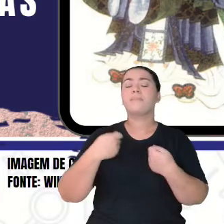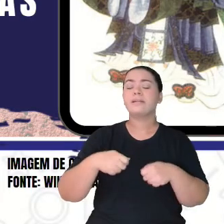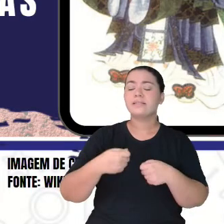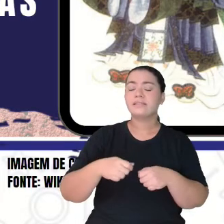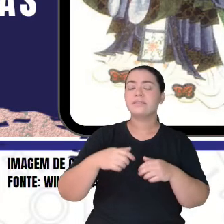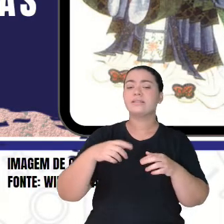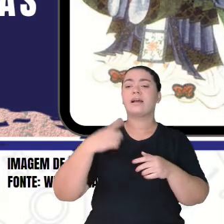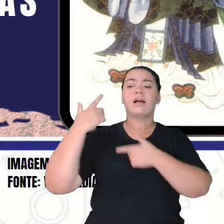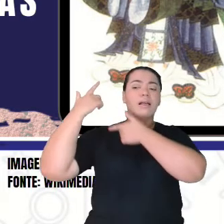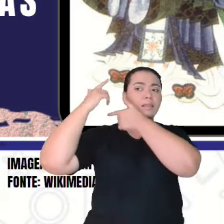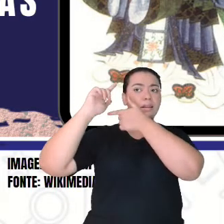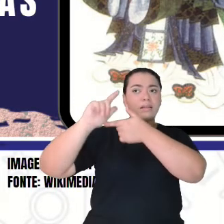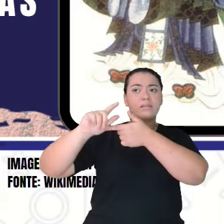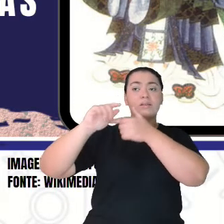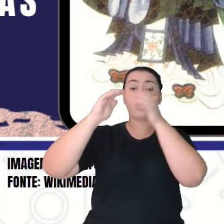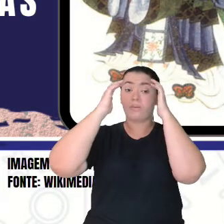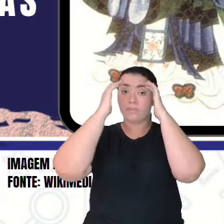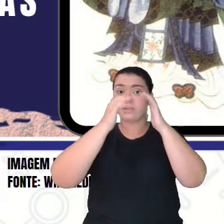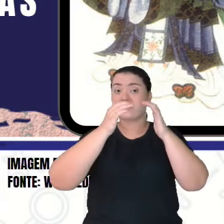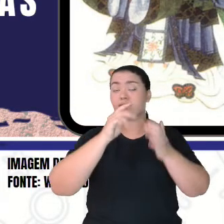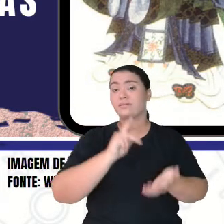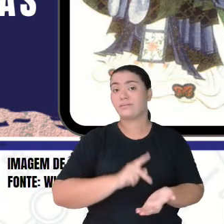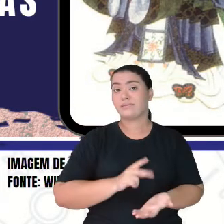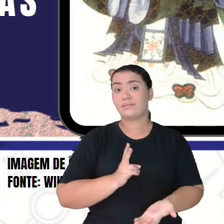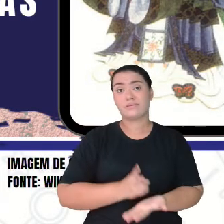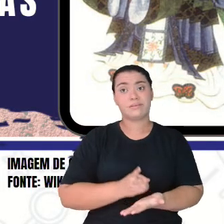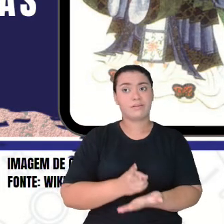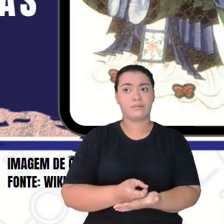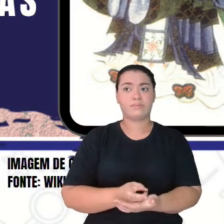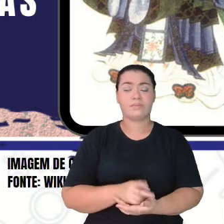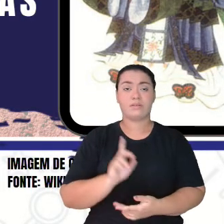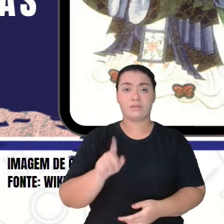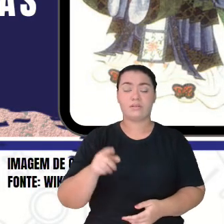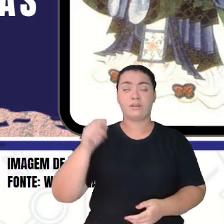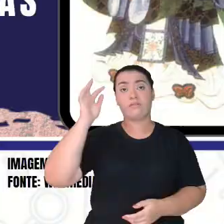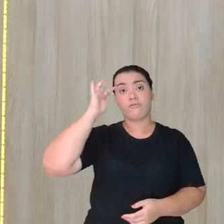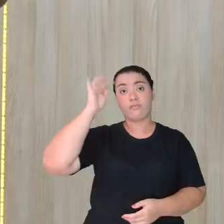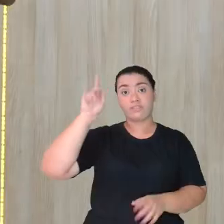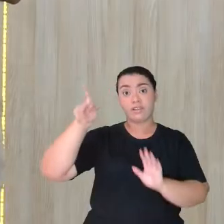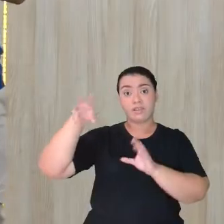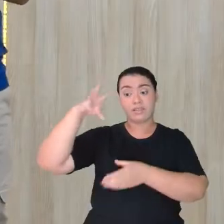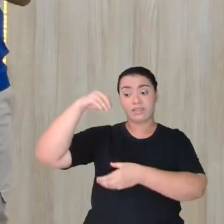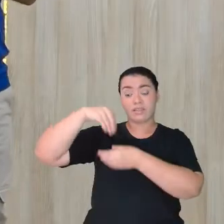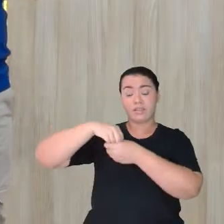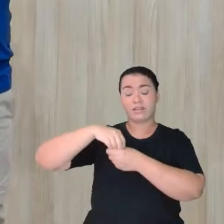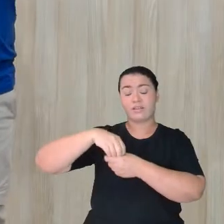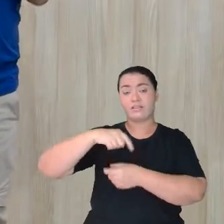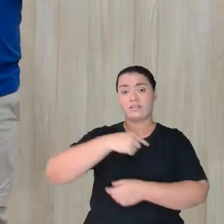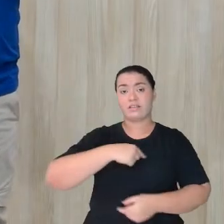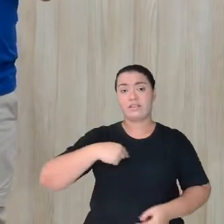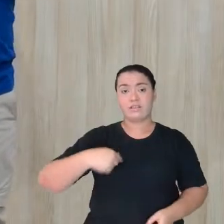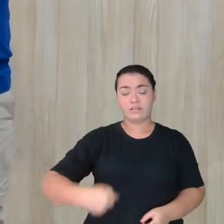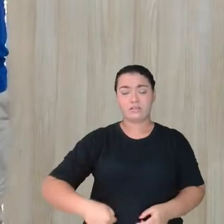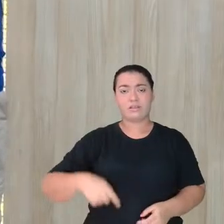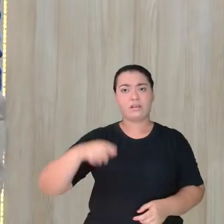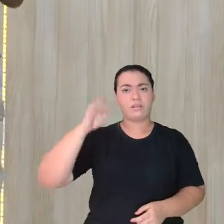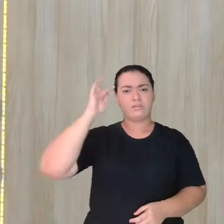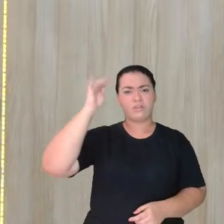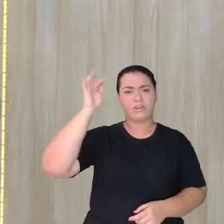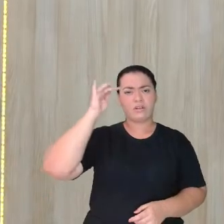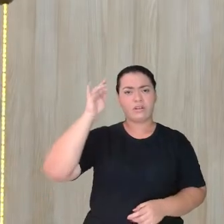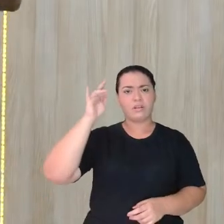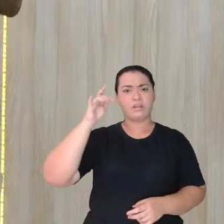E no caso da China, a filosofia e a religião, elas estão assim meio